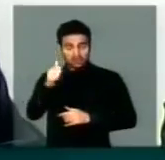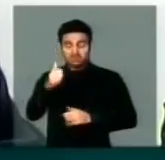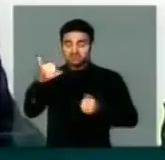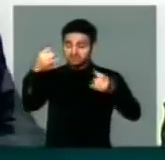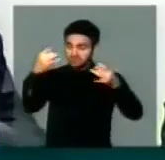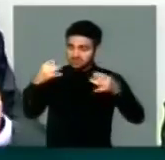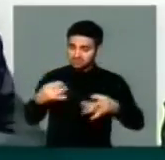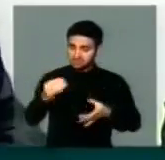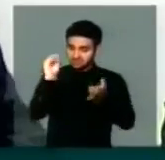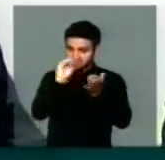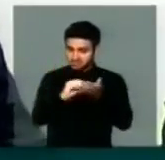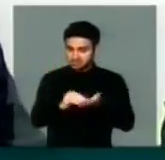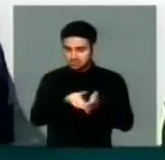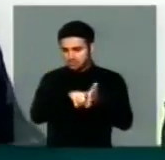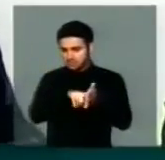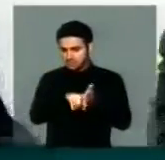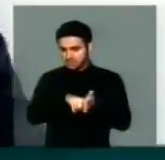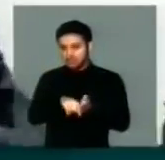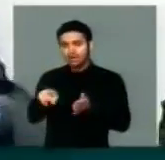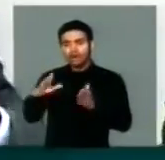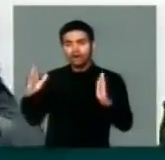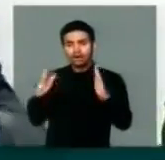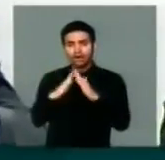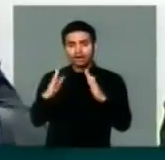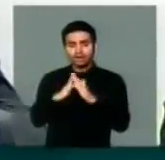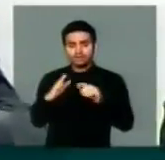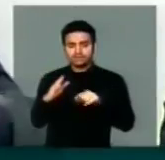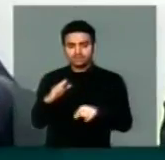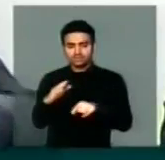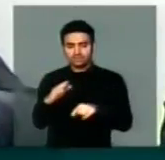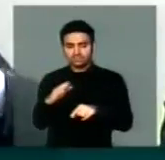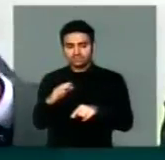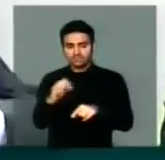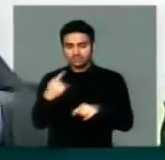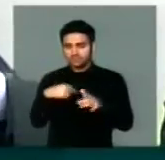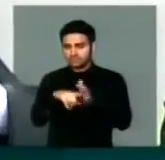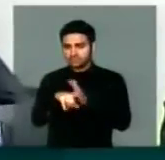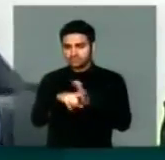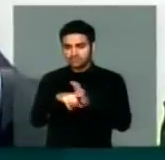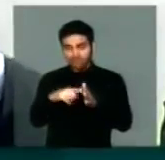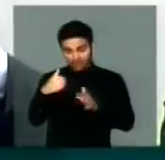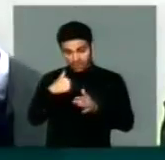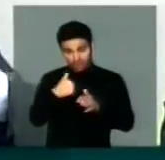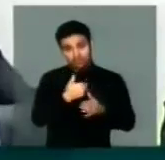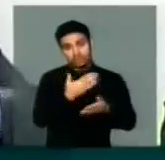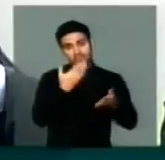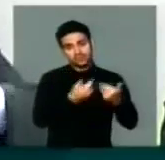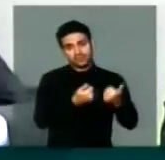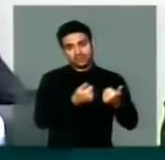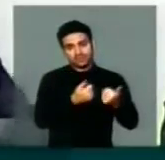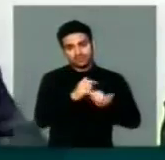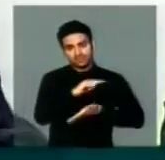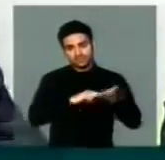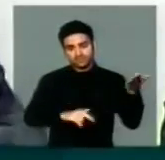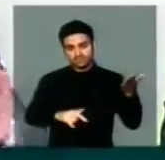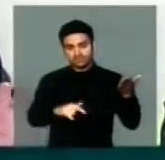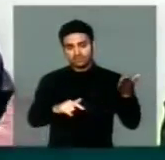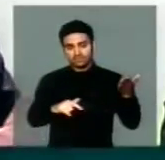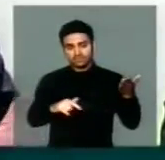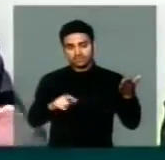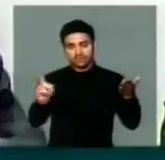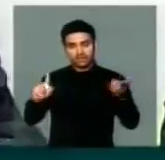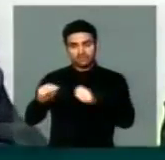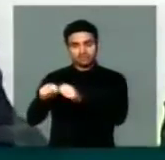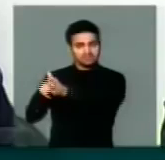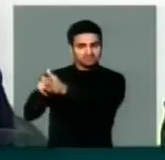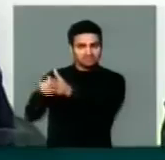detalhes apresentados, apurou-se que a mencionada casa, que ele não apurou, eu peticionei com registro, com a certidão de ônus reais, eles não